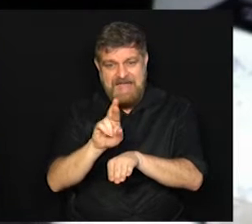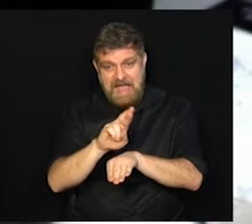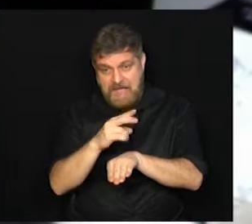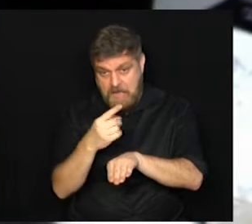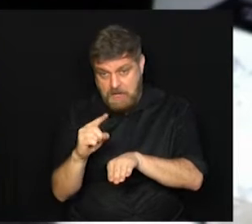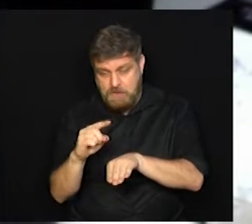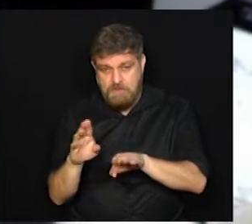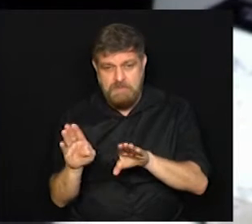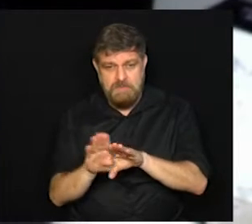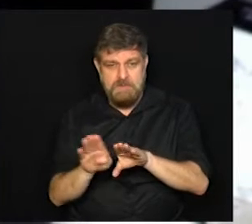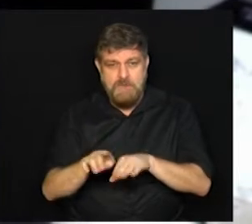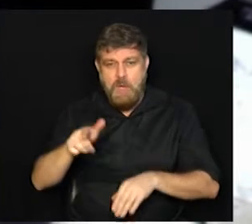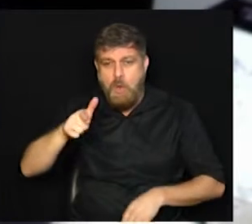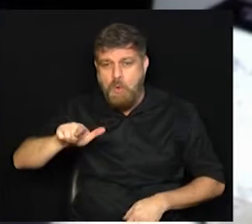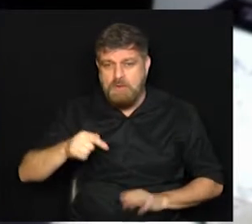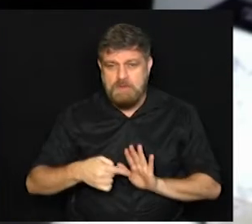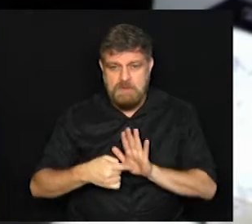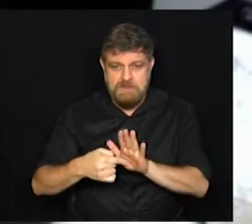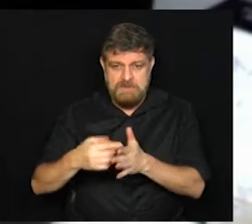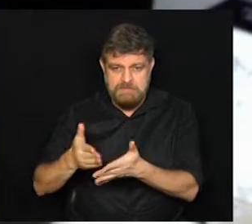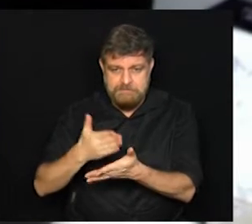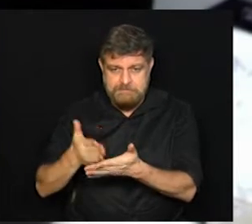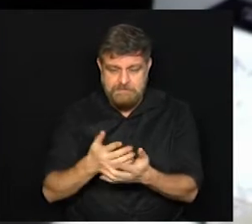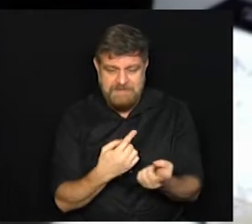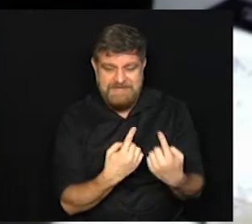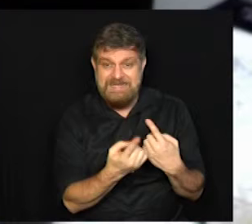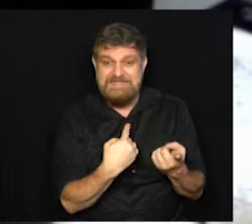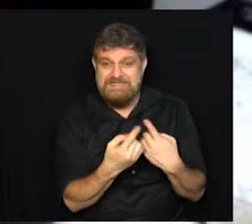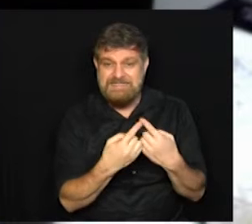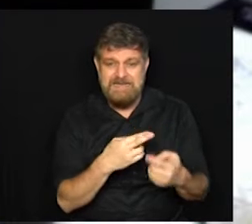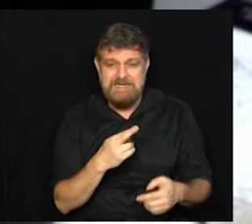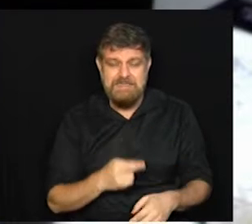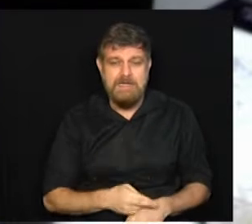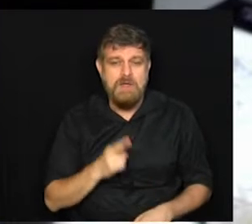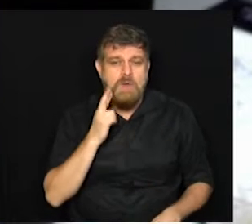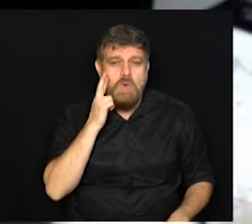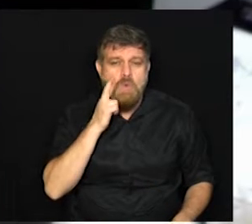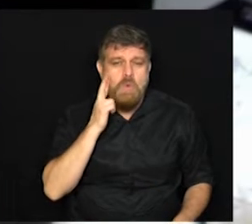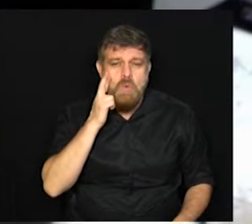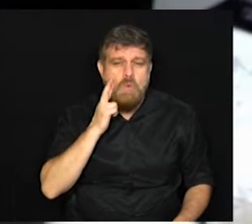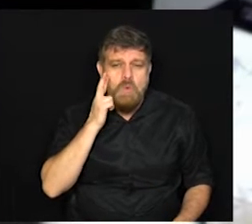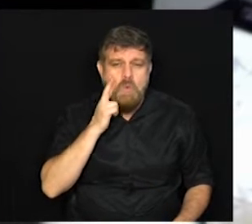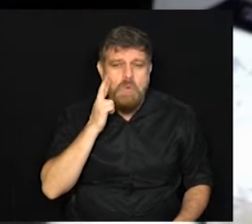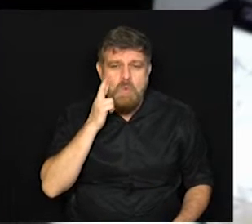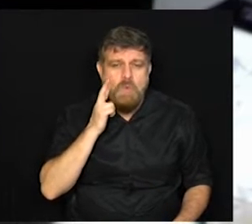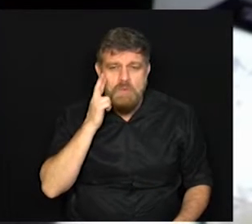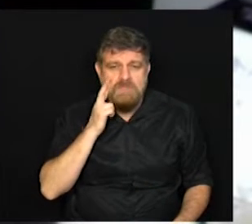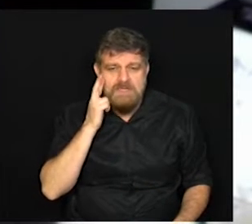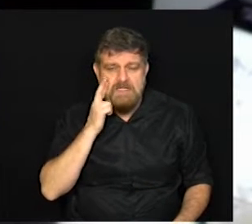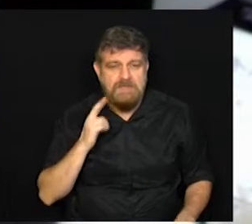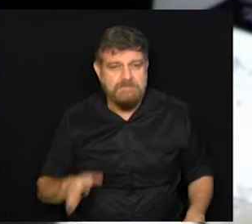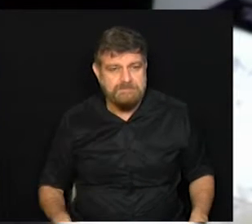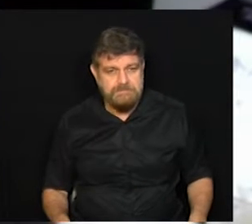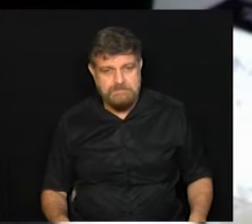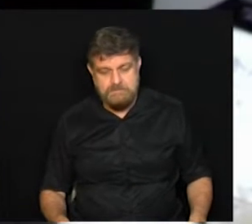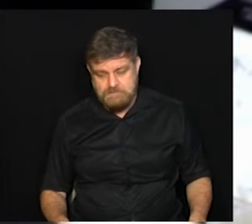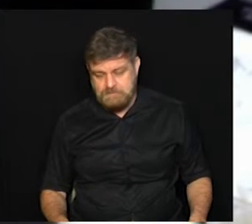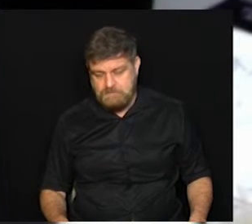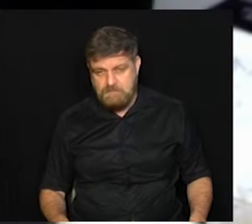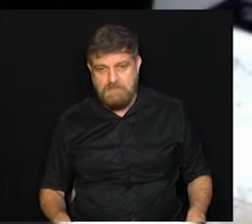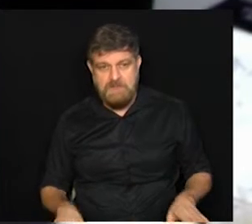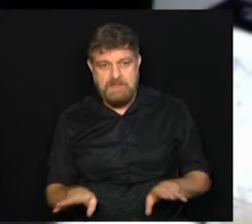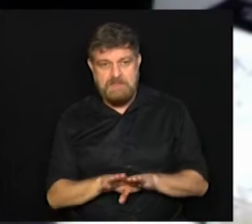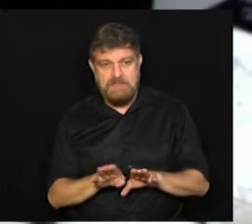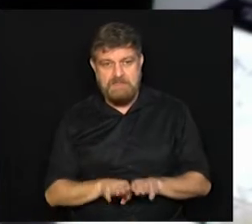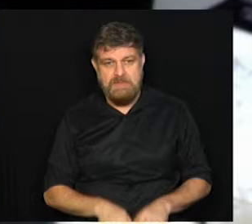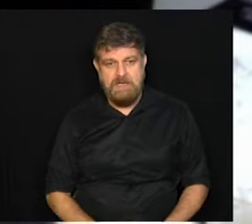Verde. Estou falando da Estrada Roseira, José Bonifácio Coutinho Nogueira. Estou falando da